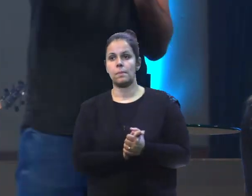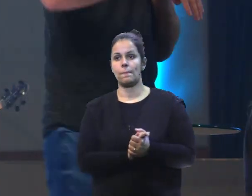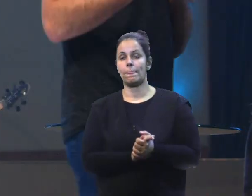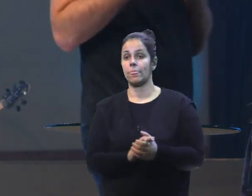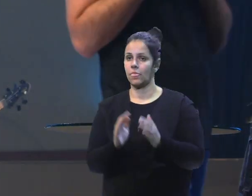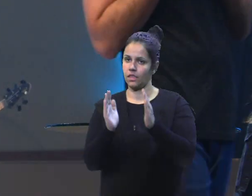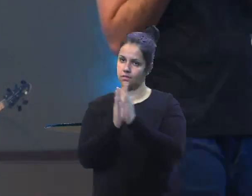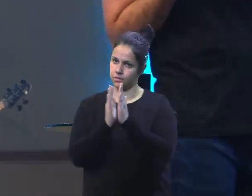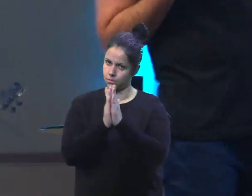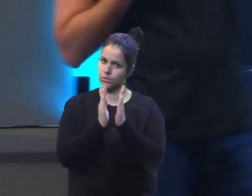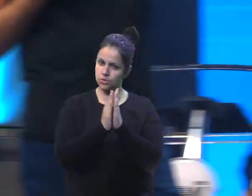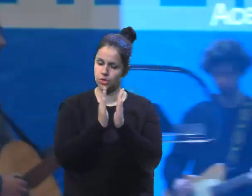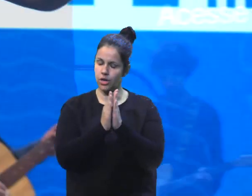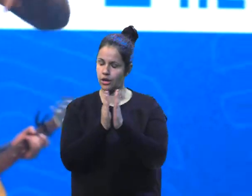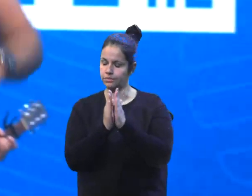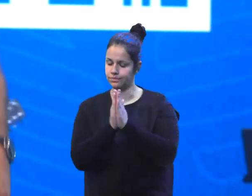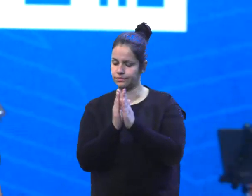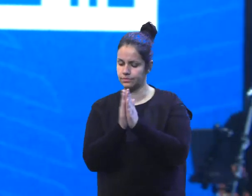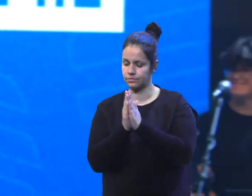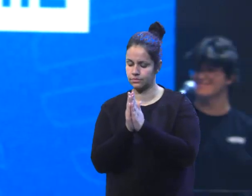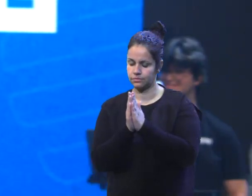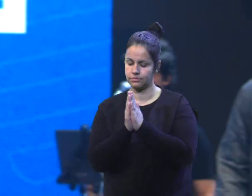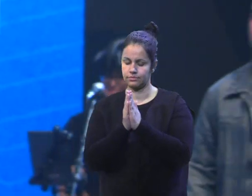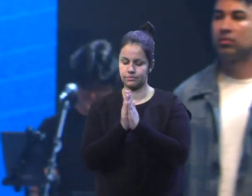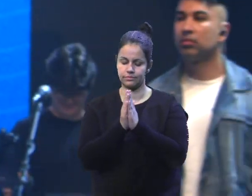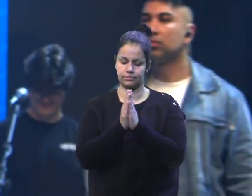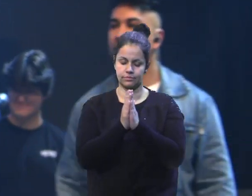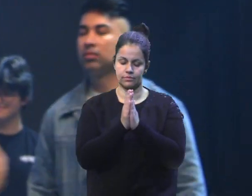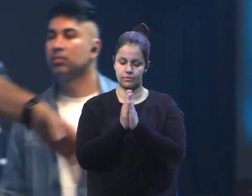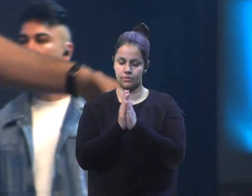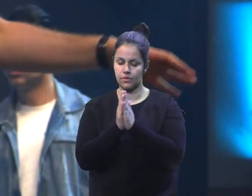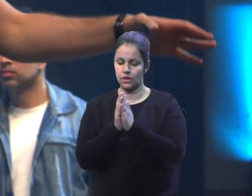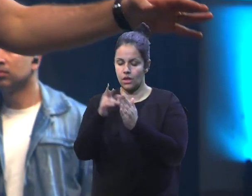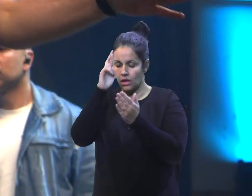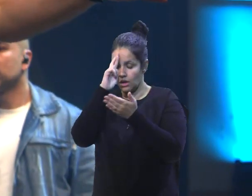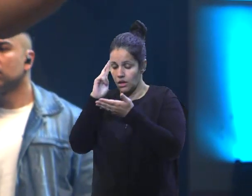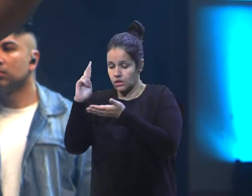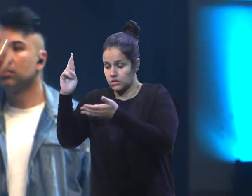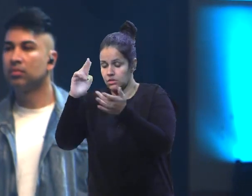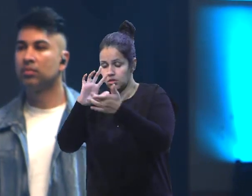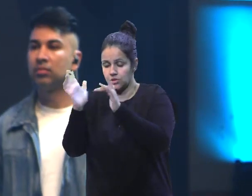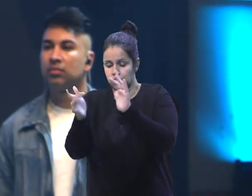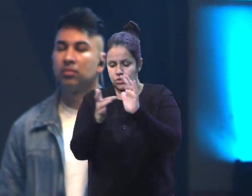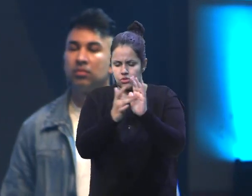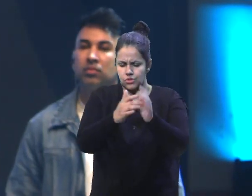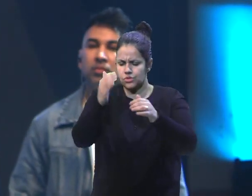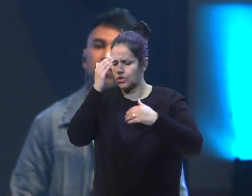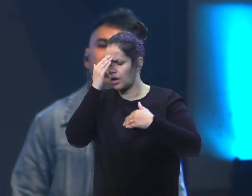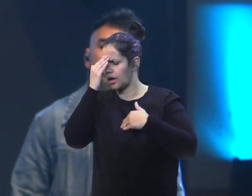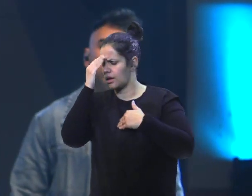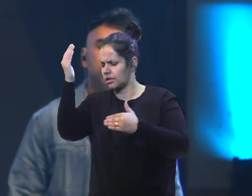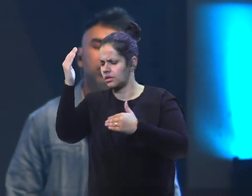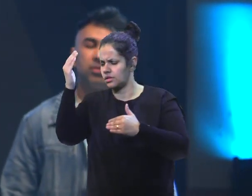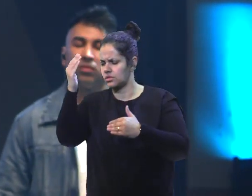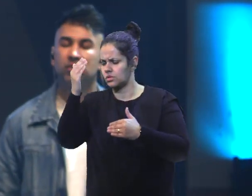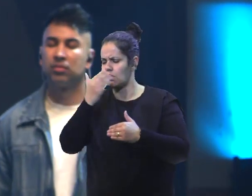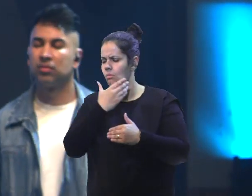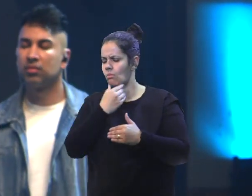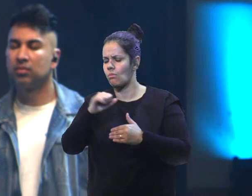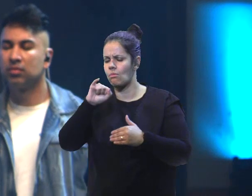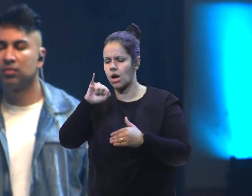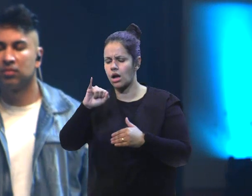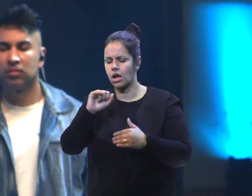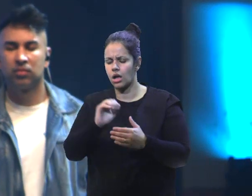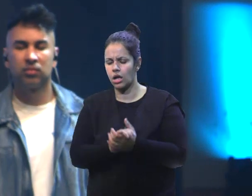Deixa eu orar primeiro, depois eu explico aqui. Feche os teus olhos aí no seu lugar. Senhor Jesus, eu quero agradecer ao Senhor, Pai,